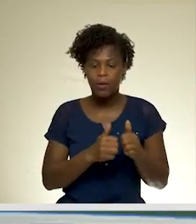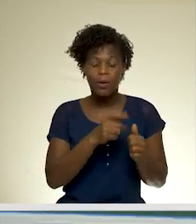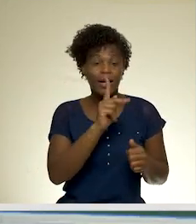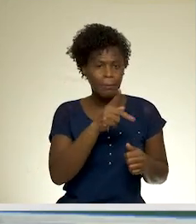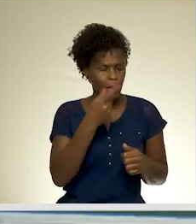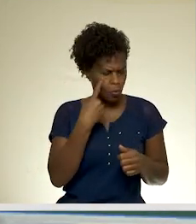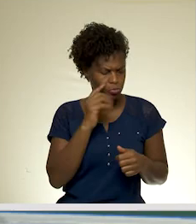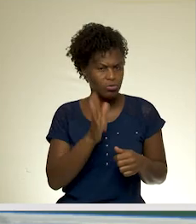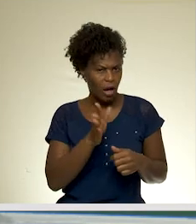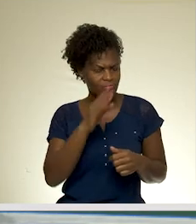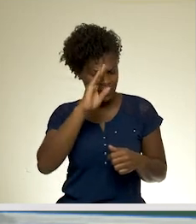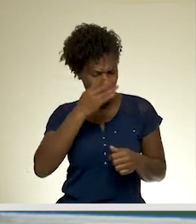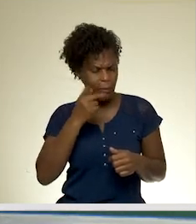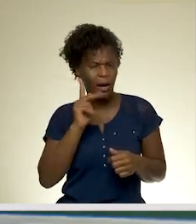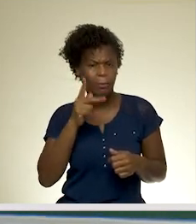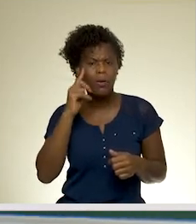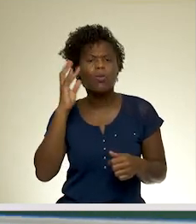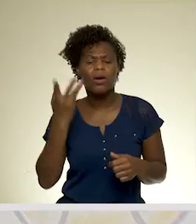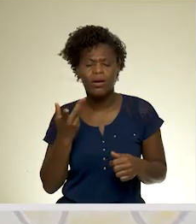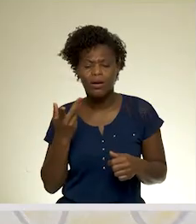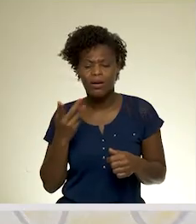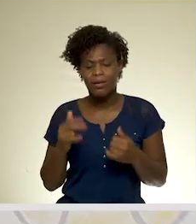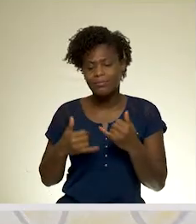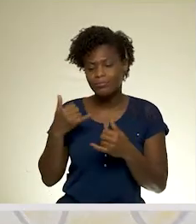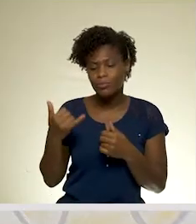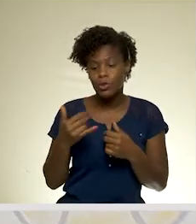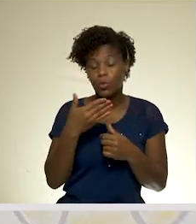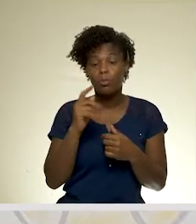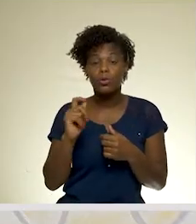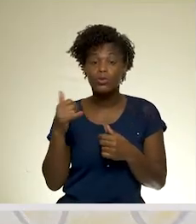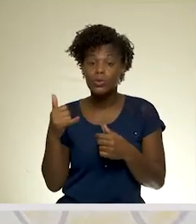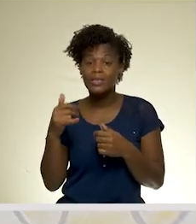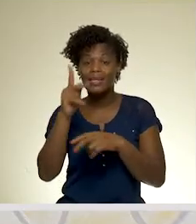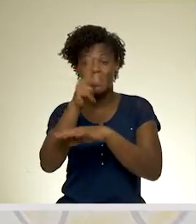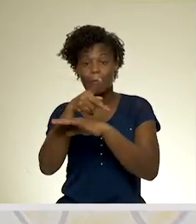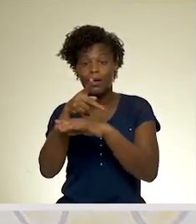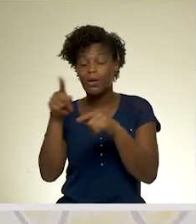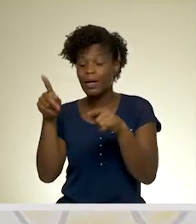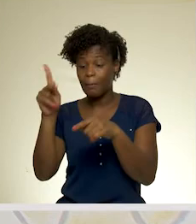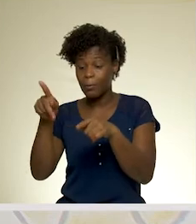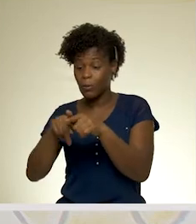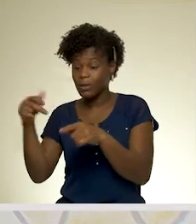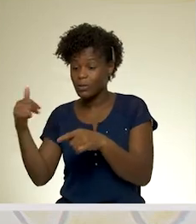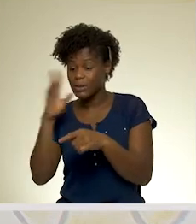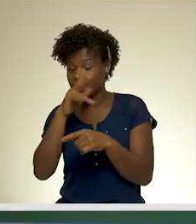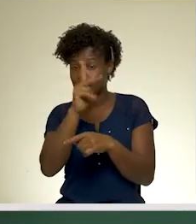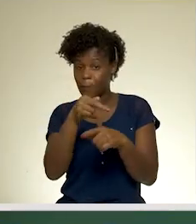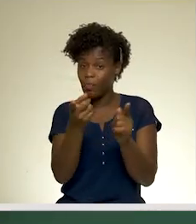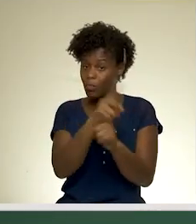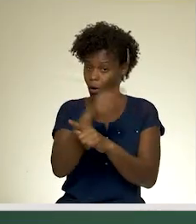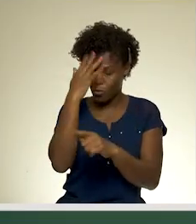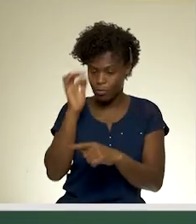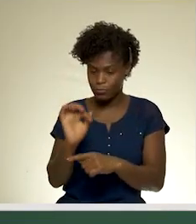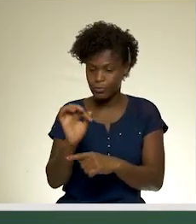conhecido, é assim, na linha 1.2, K é igual a 2. Substitui K pelo seu valor, a